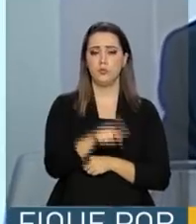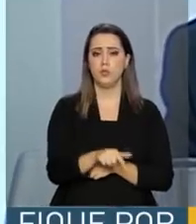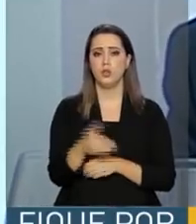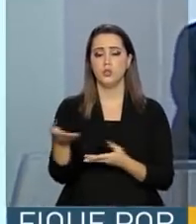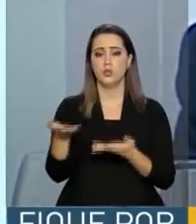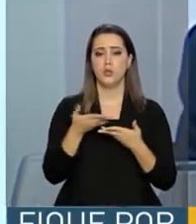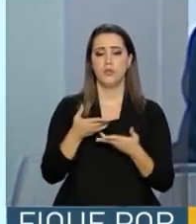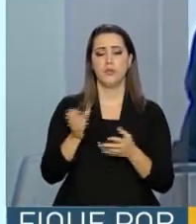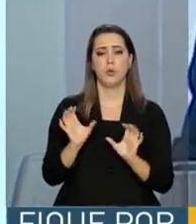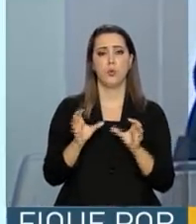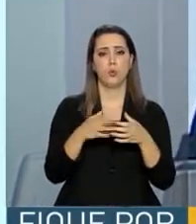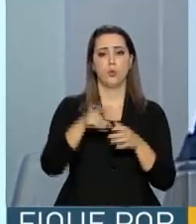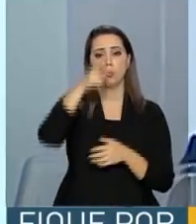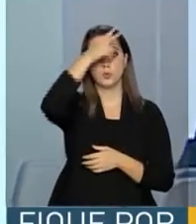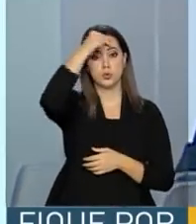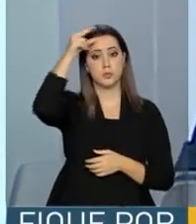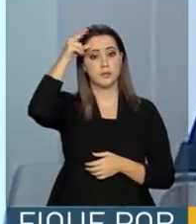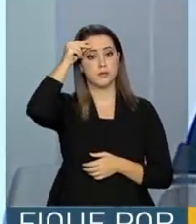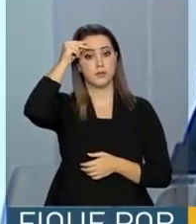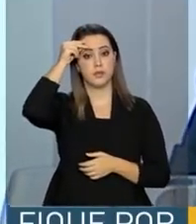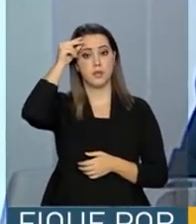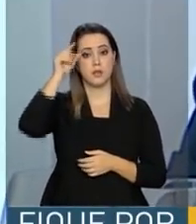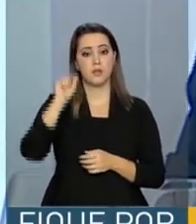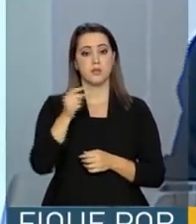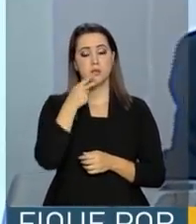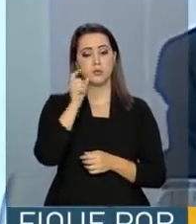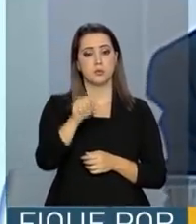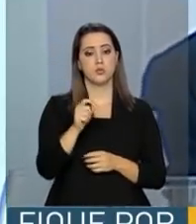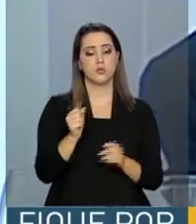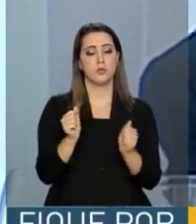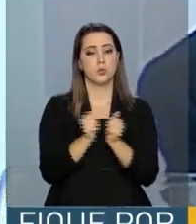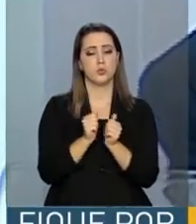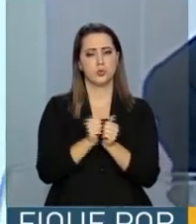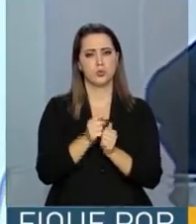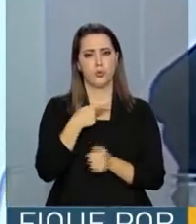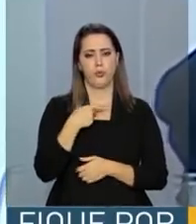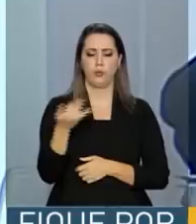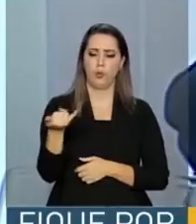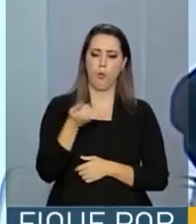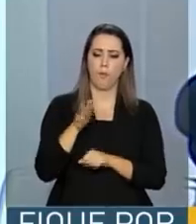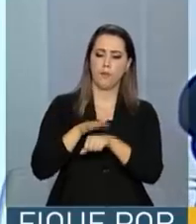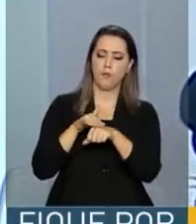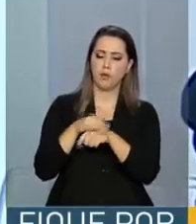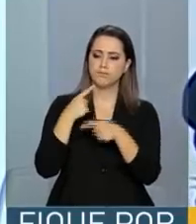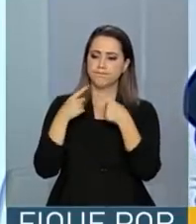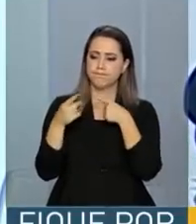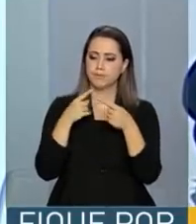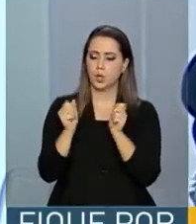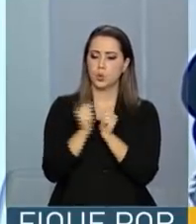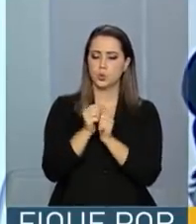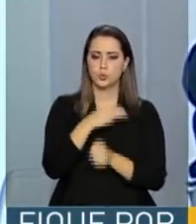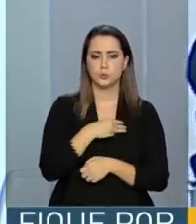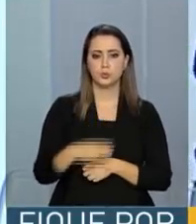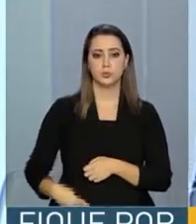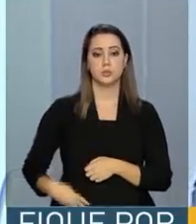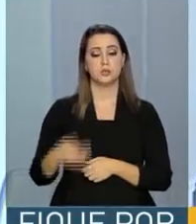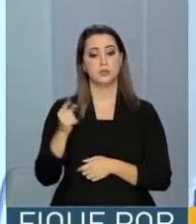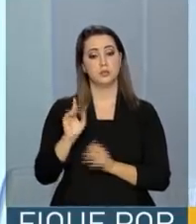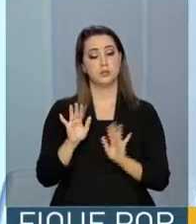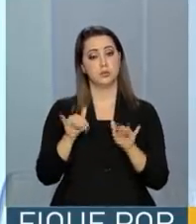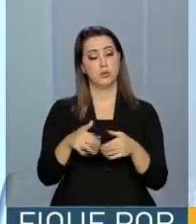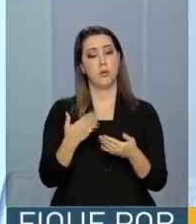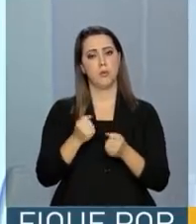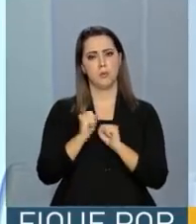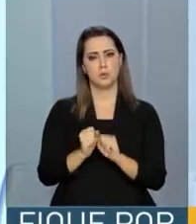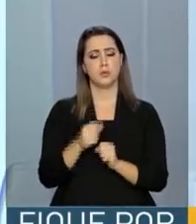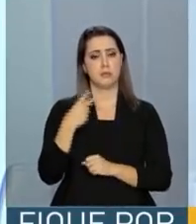marcha de prefeitos aí estiveram comigo e eu disse olhe o que falei isso merece que o início do jogo é possível nós daremos a